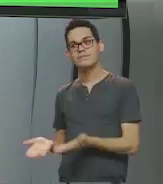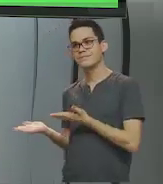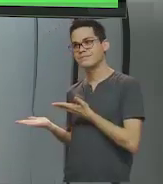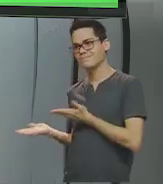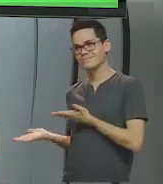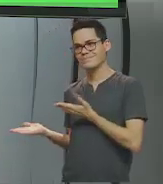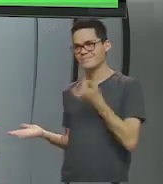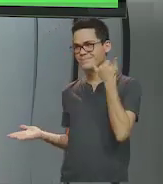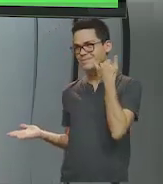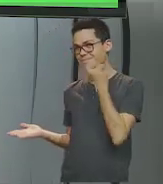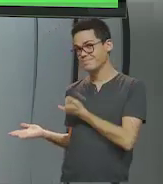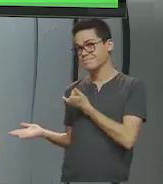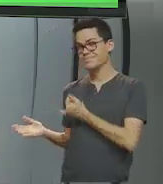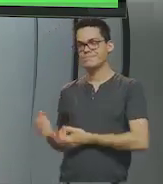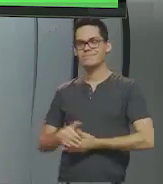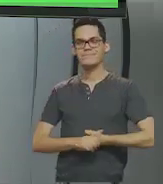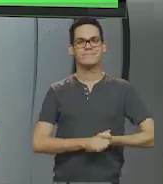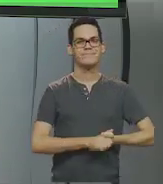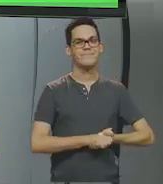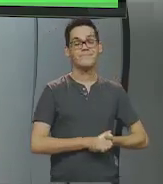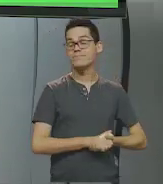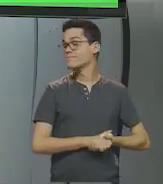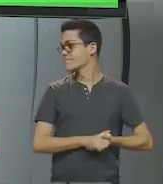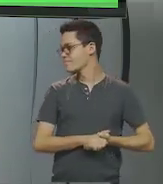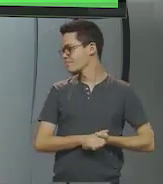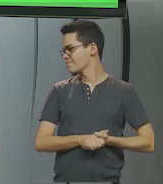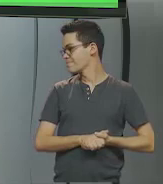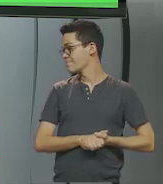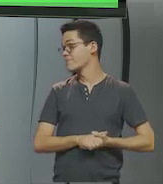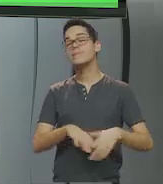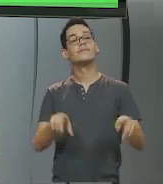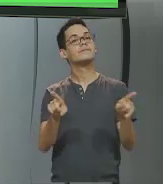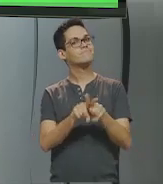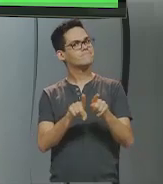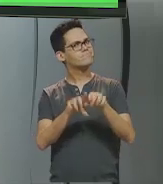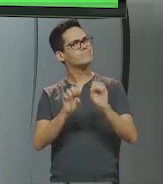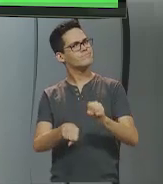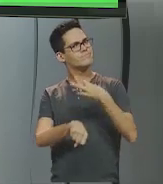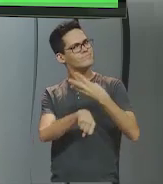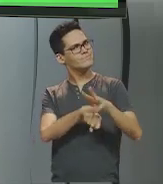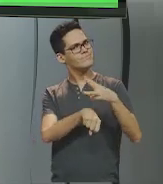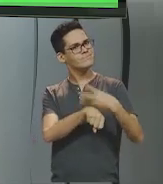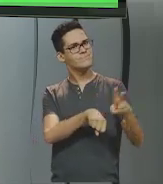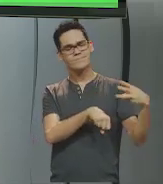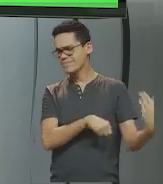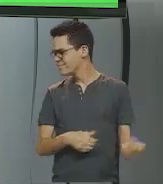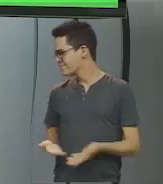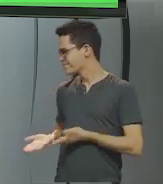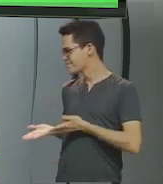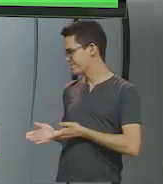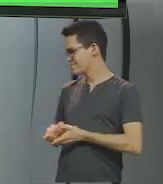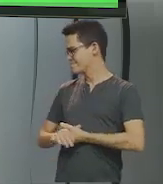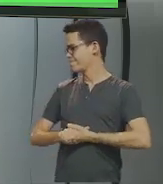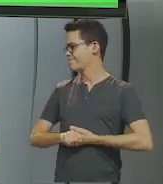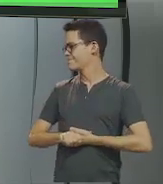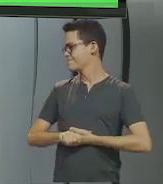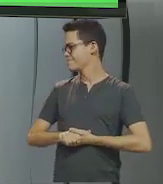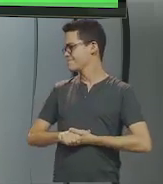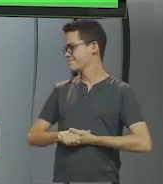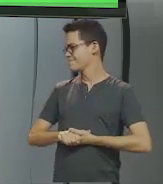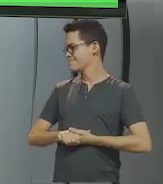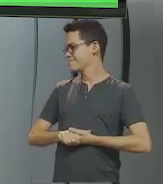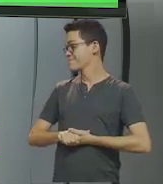telefone fixo 31 3254 3009 ou enviar uma mensagem para o nosso WhatsApp no número